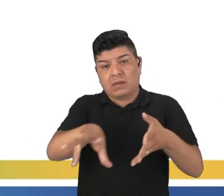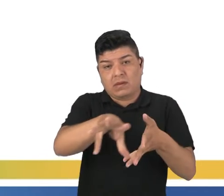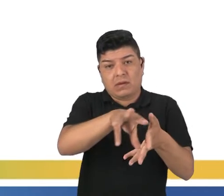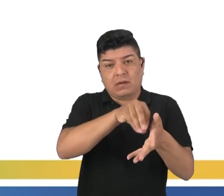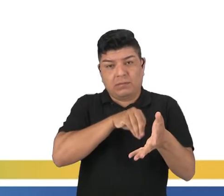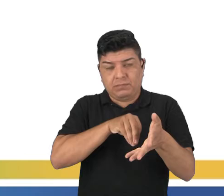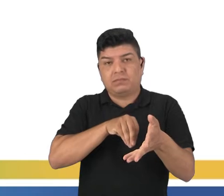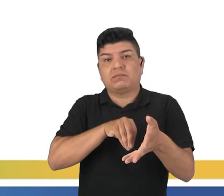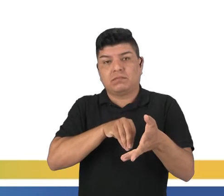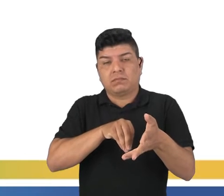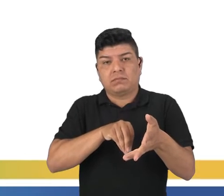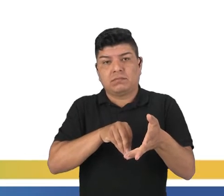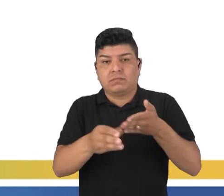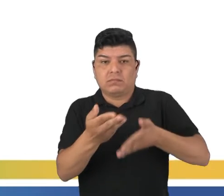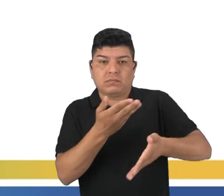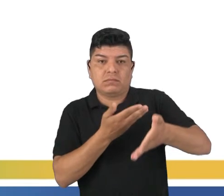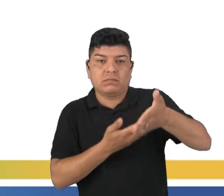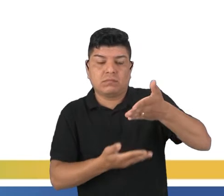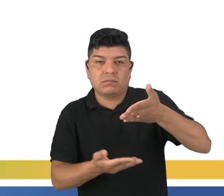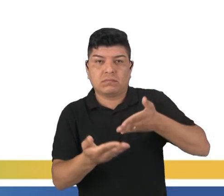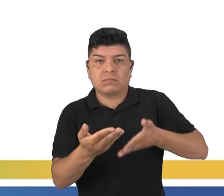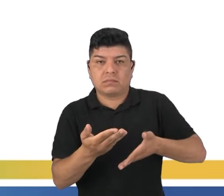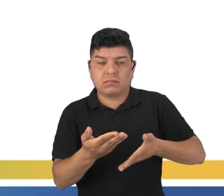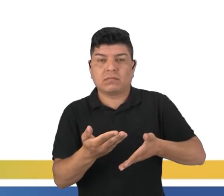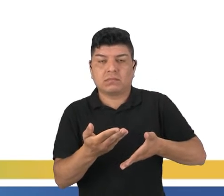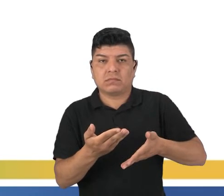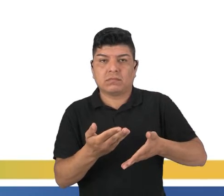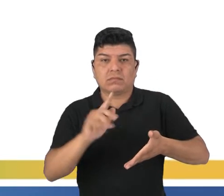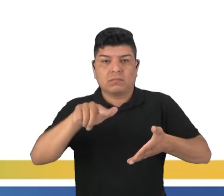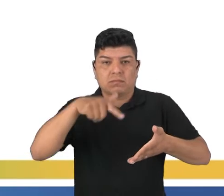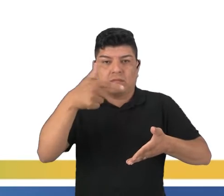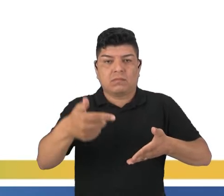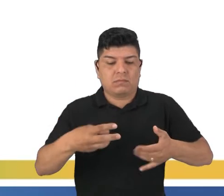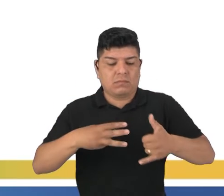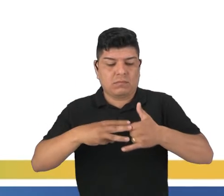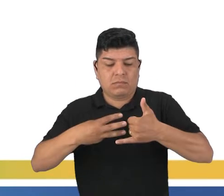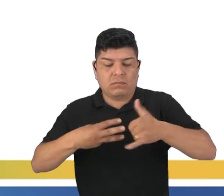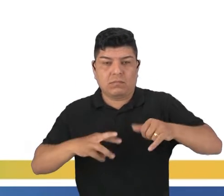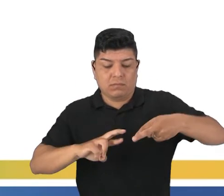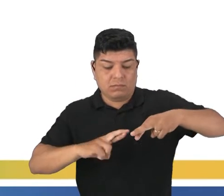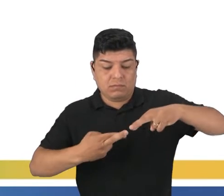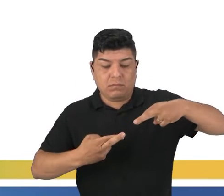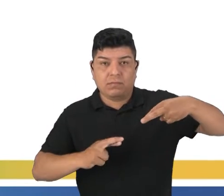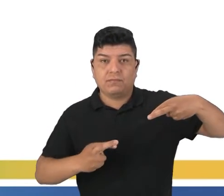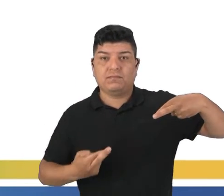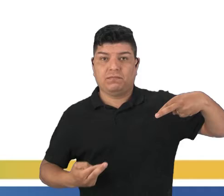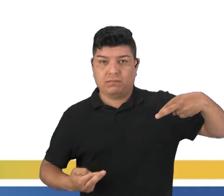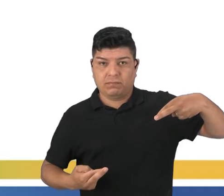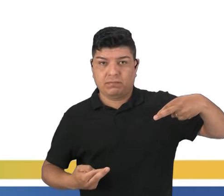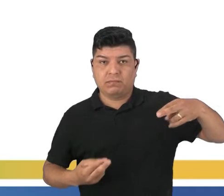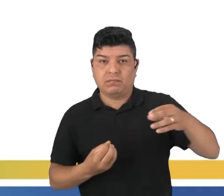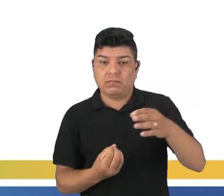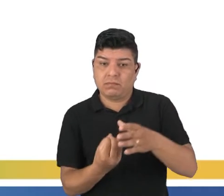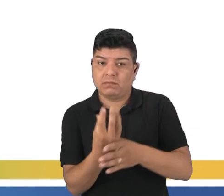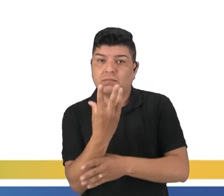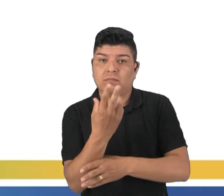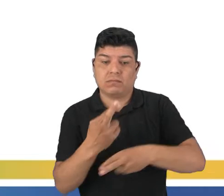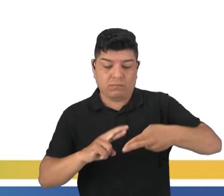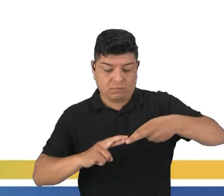vai ser transcrito e repassado para a molécula de RNA. Dessa forma, eles formam